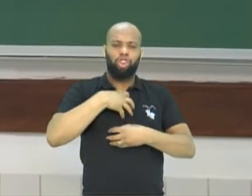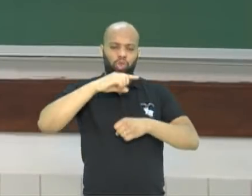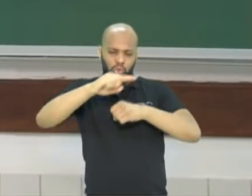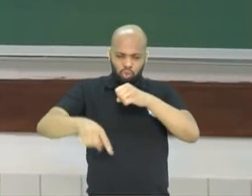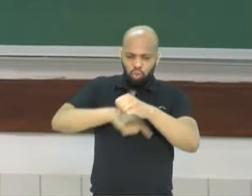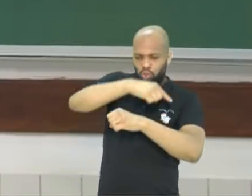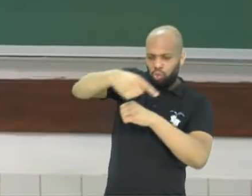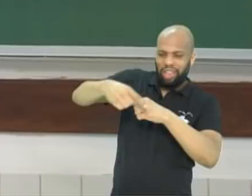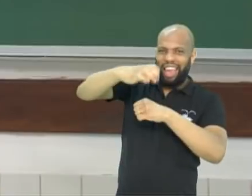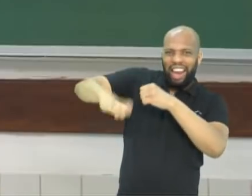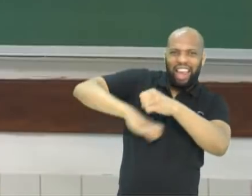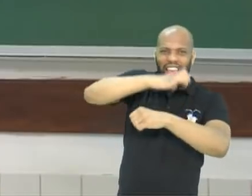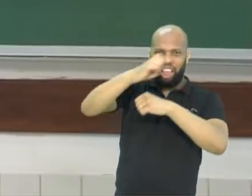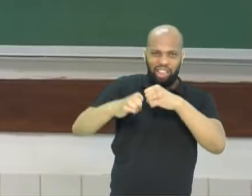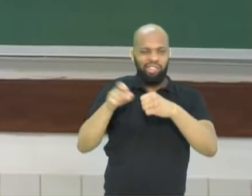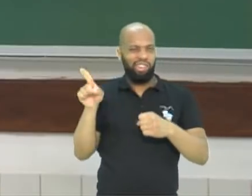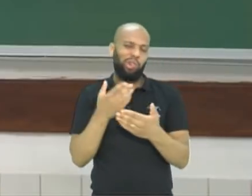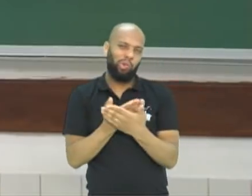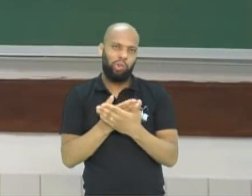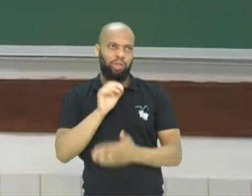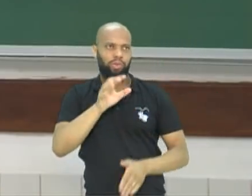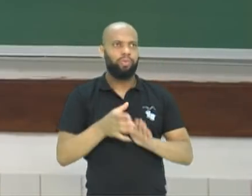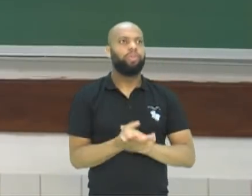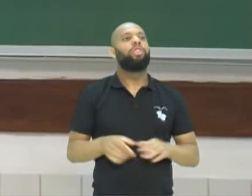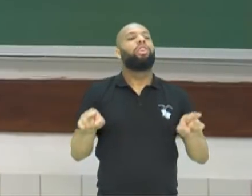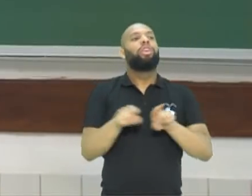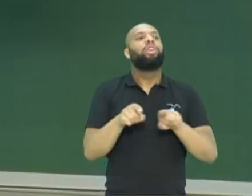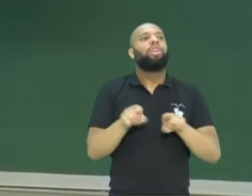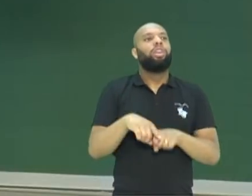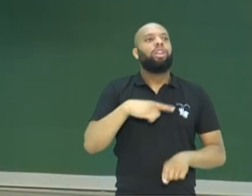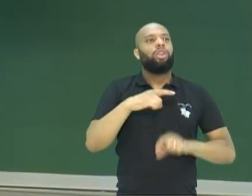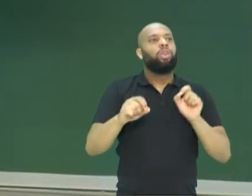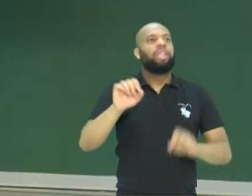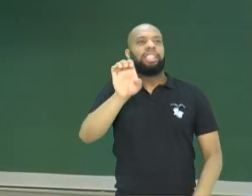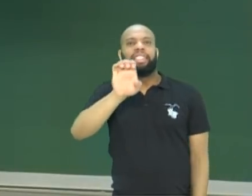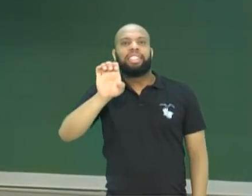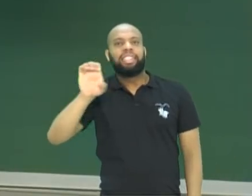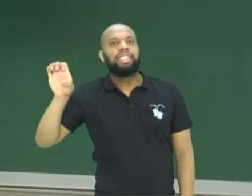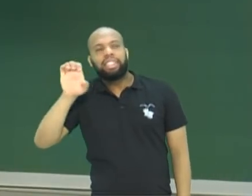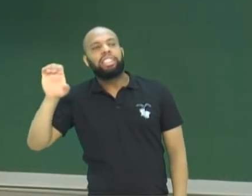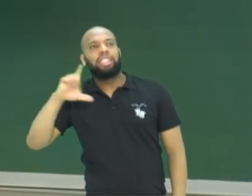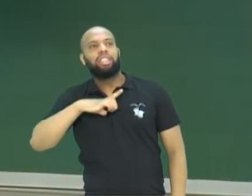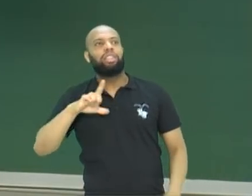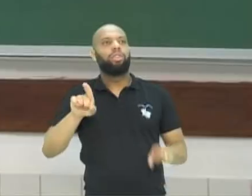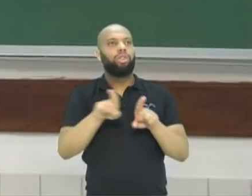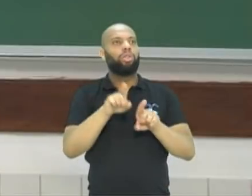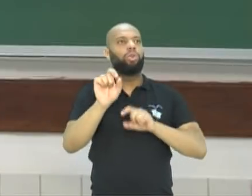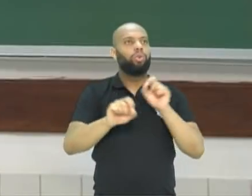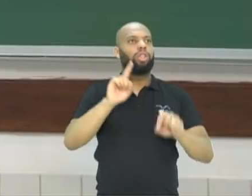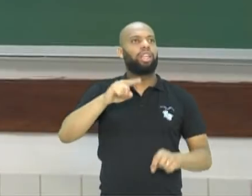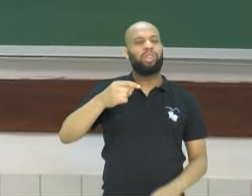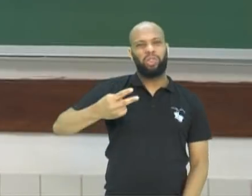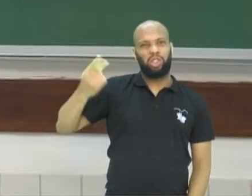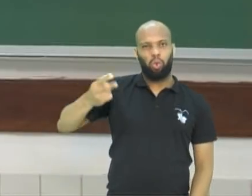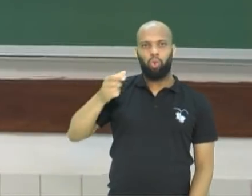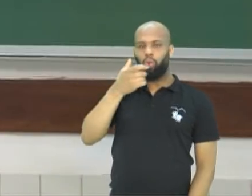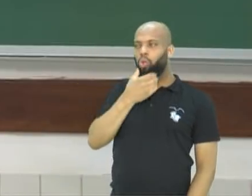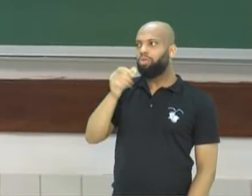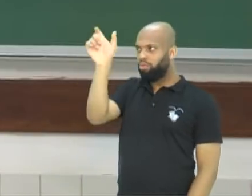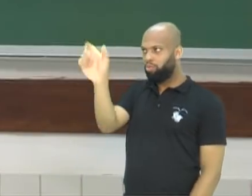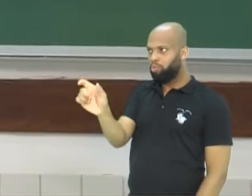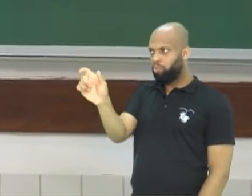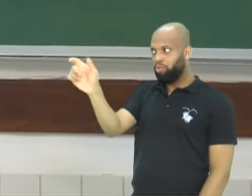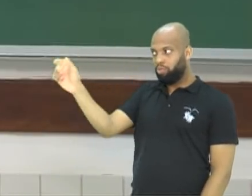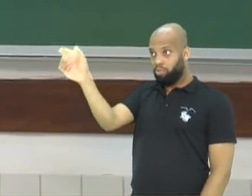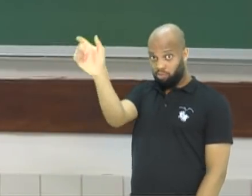elétrons, com os quarks, enfim. Aqui, na esquerda, o segundo, é o segundo também mais jovem